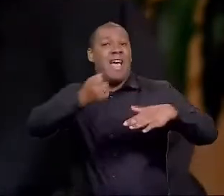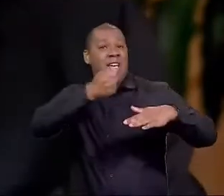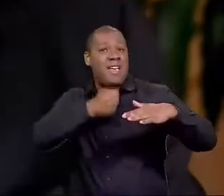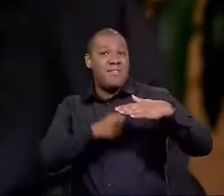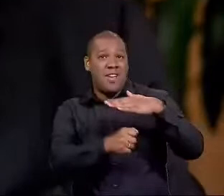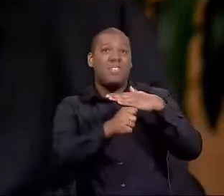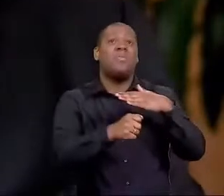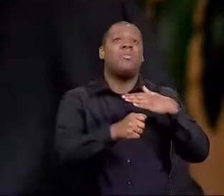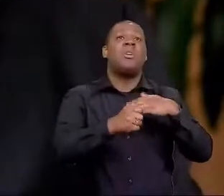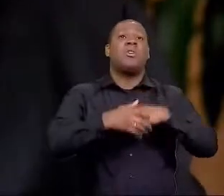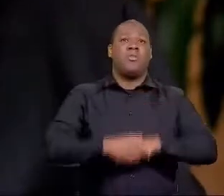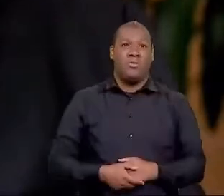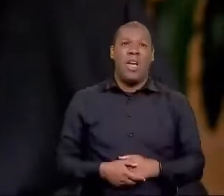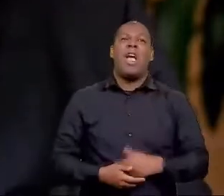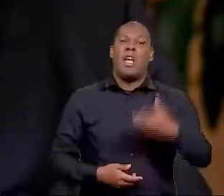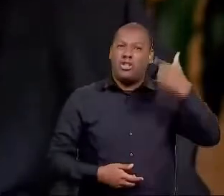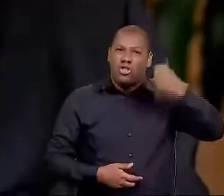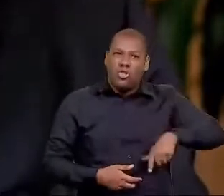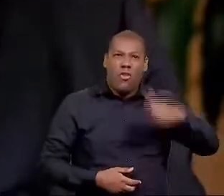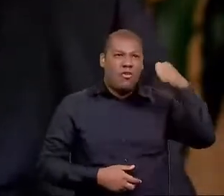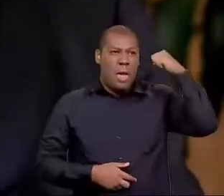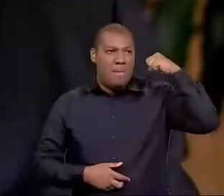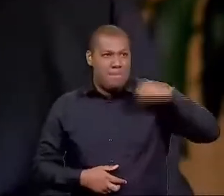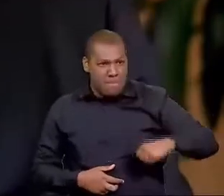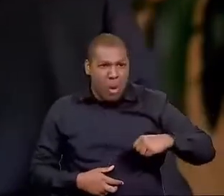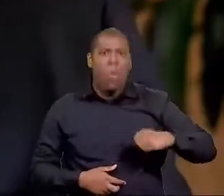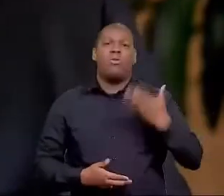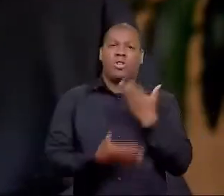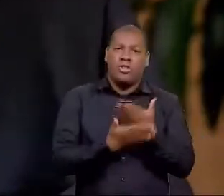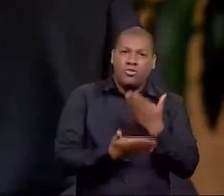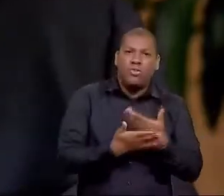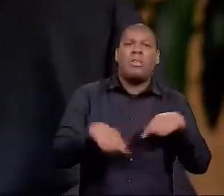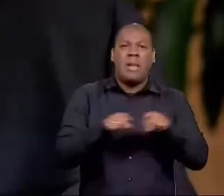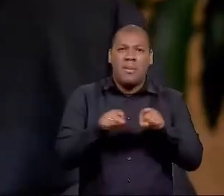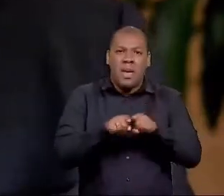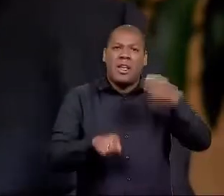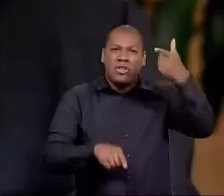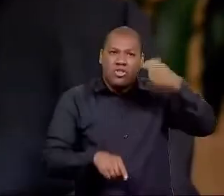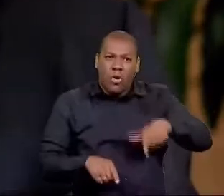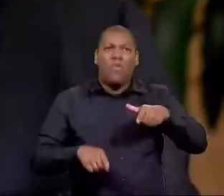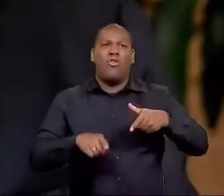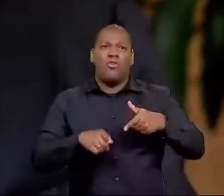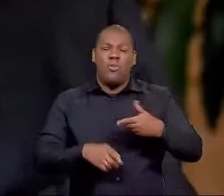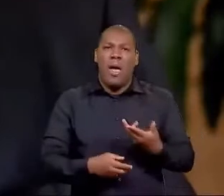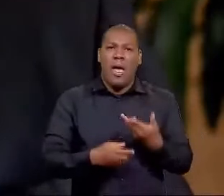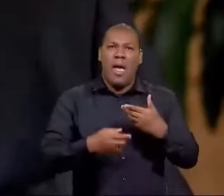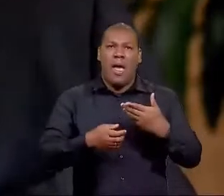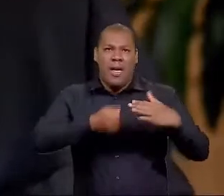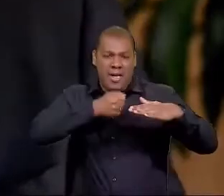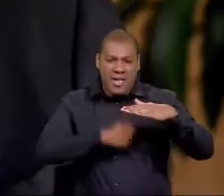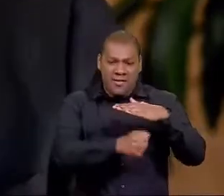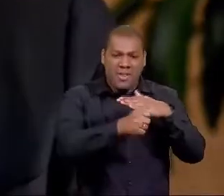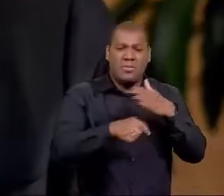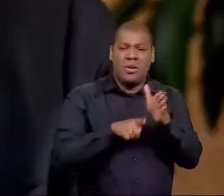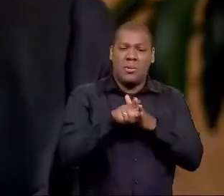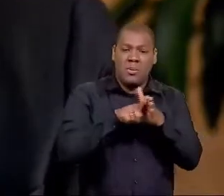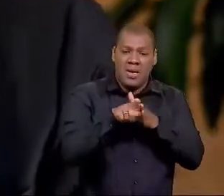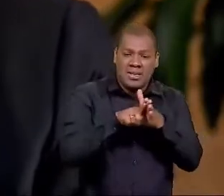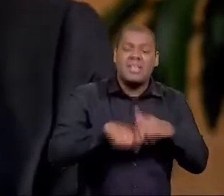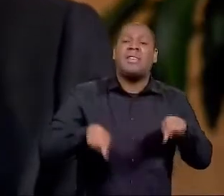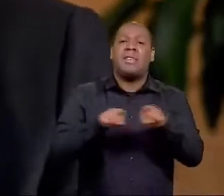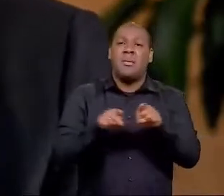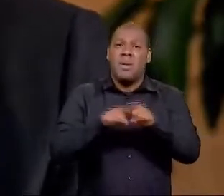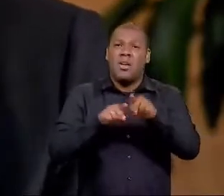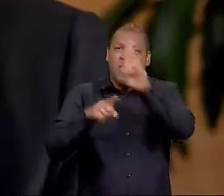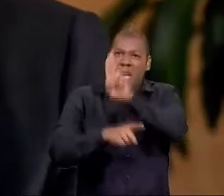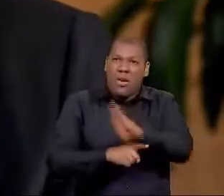em mestrado, voltar a investir em pesquisa, voltar a investir nas universidades brasileiras, porque não há país que consiga se desenvolver